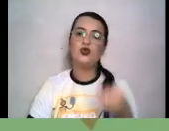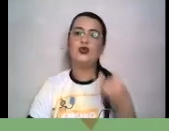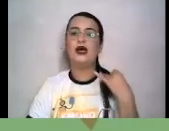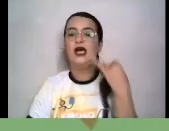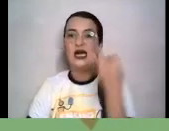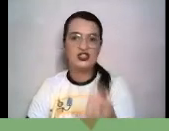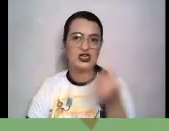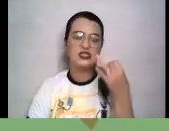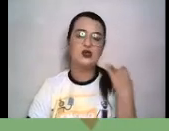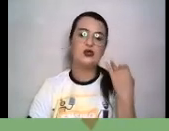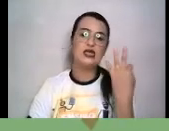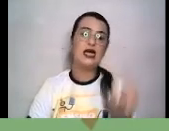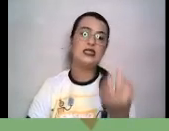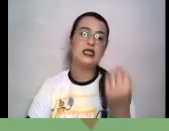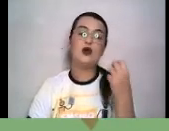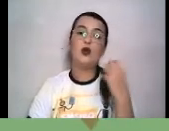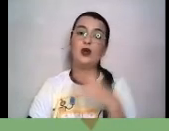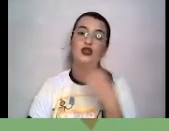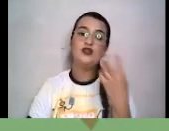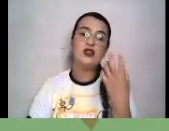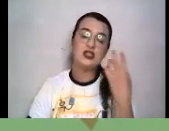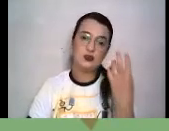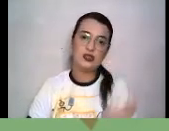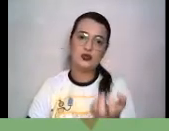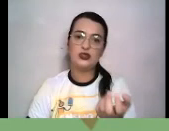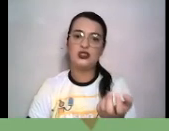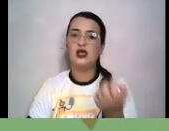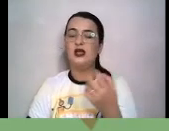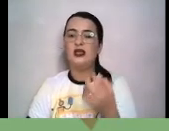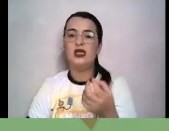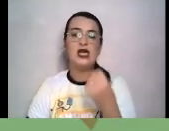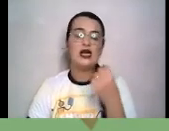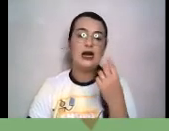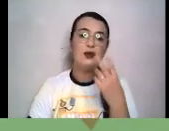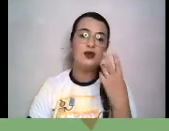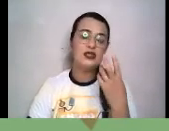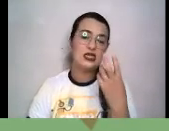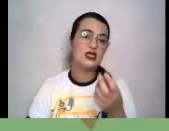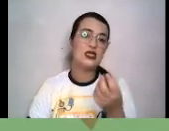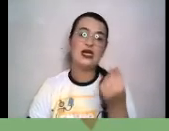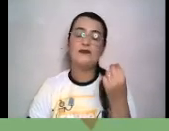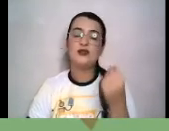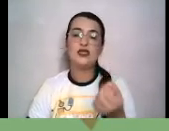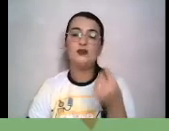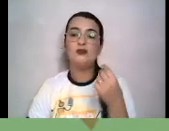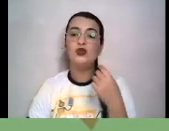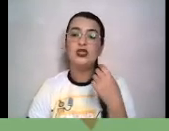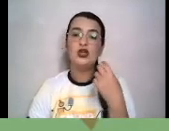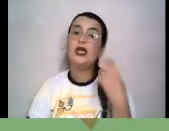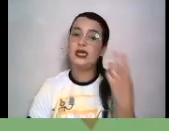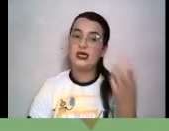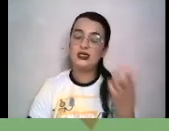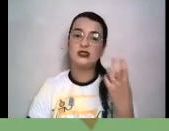na cultura, as tradições, as línguas, o modo de vida das pessoas, né? E acabam não aceitando, acabam sendo